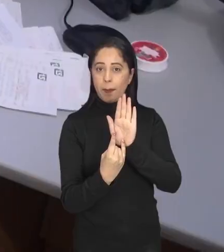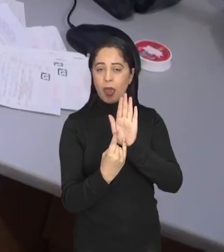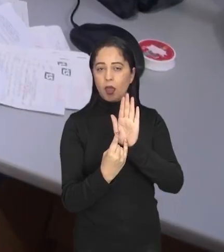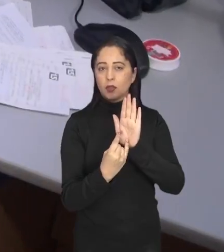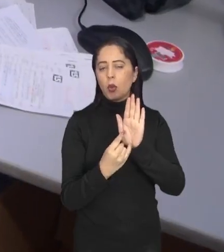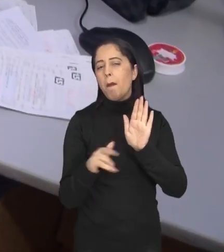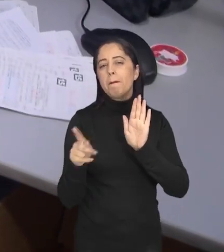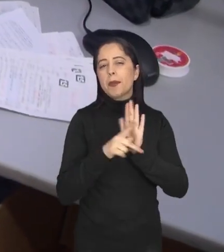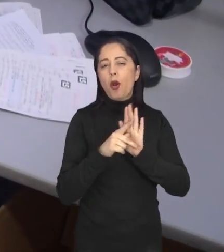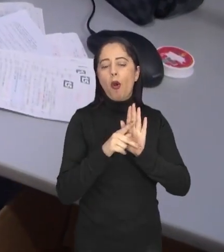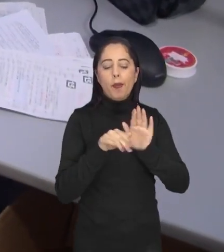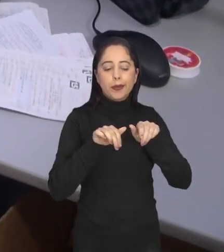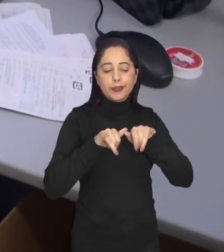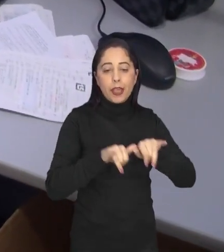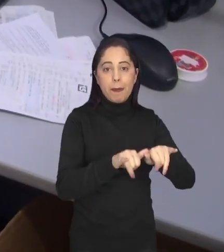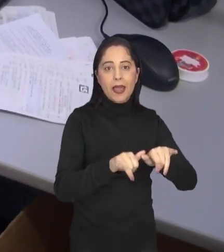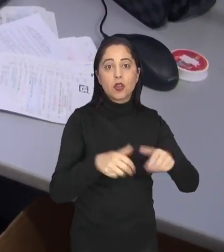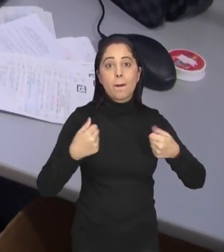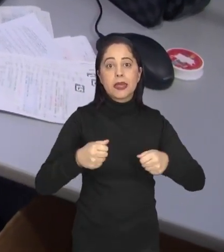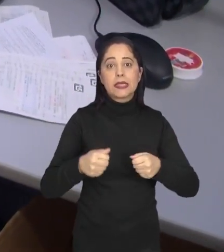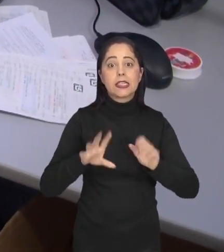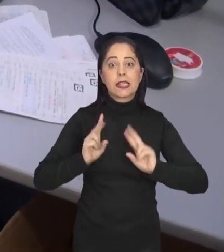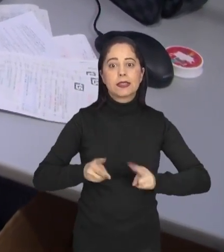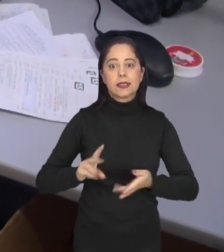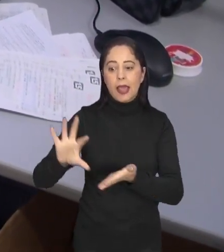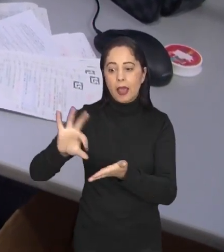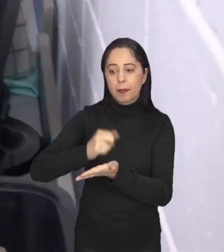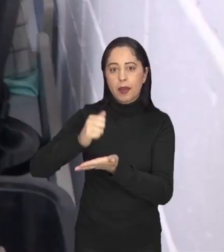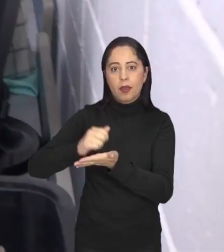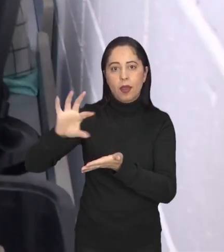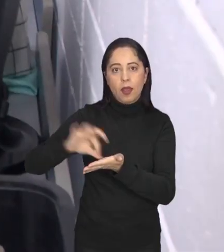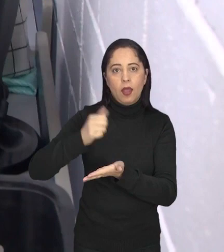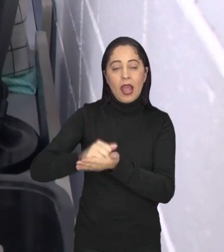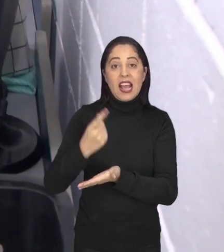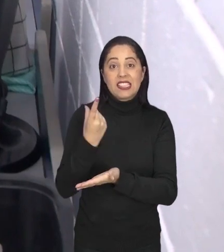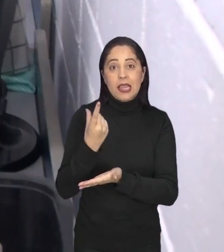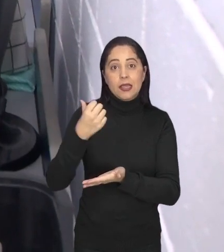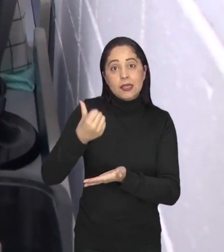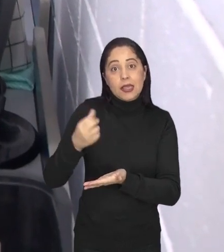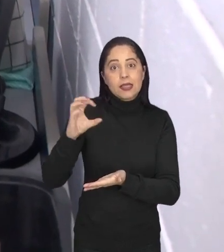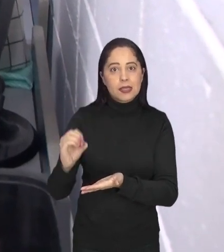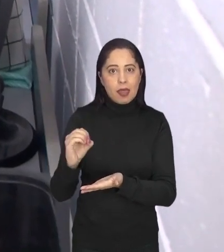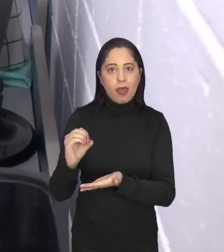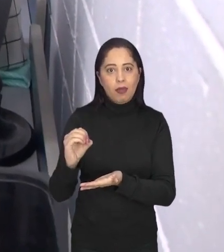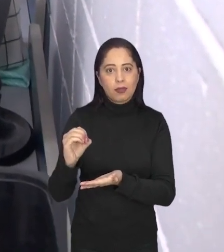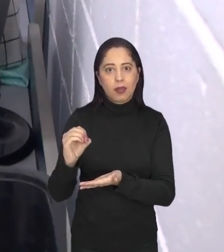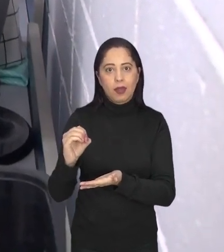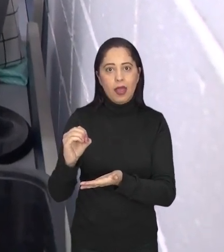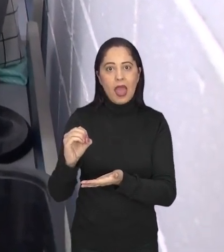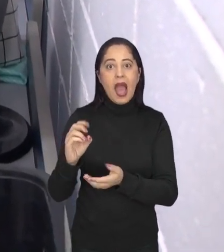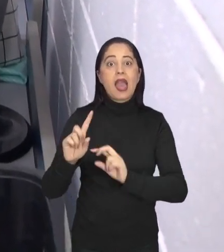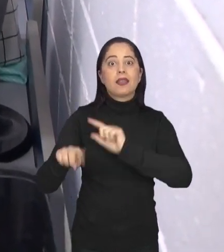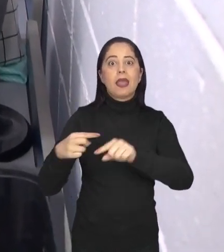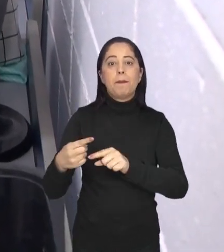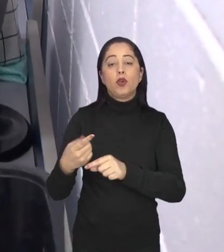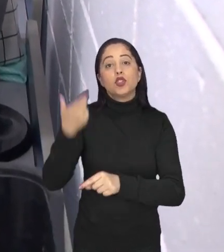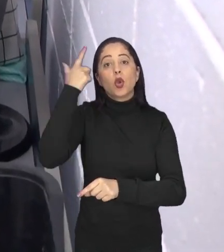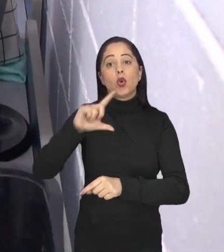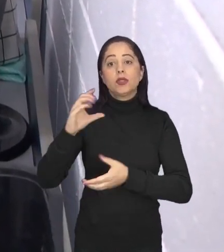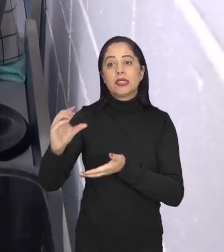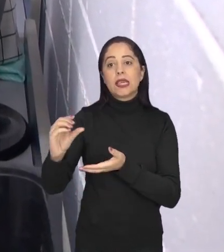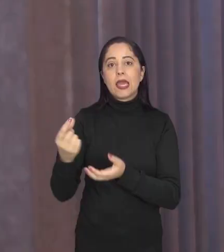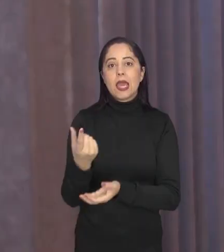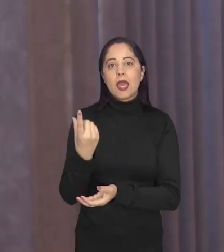Paulista e é preciso cadastrar 160 mil notas em até 90 dias para reverter R$100 mil